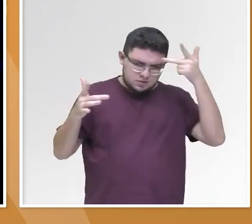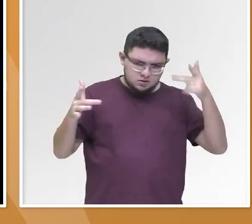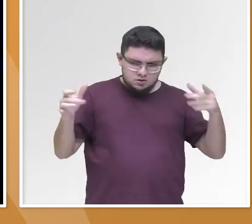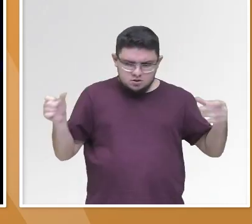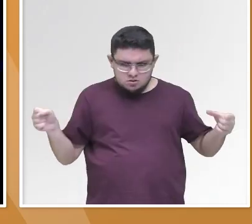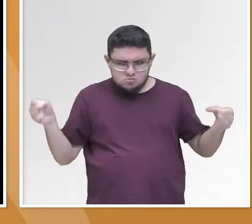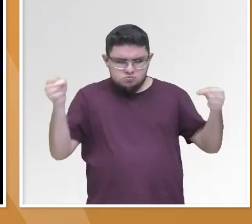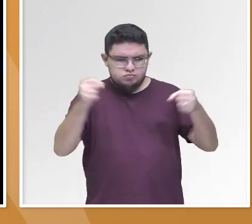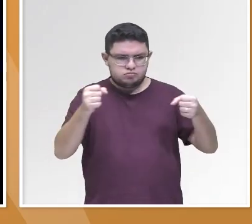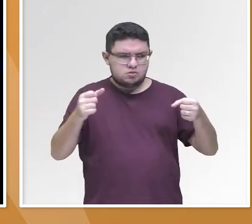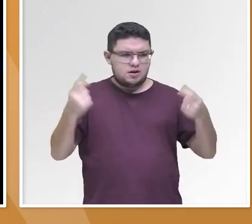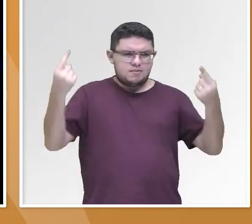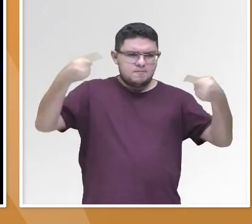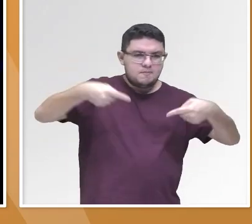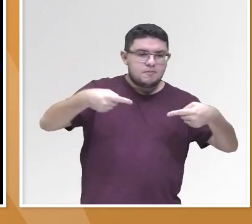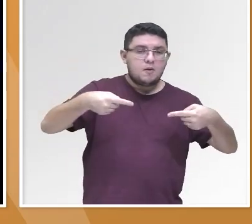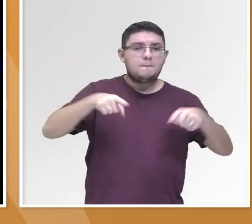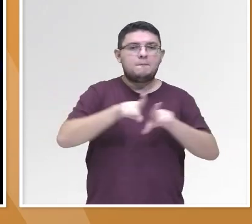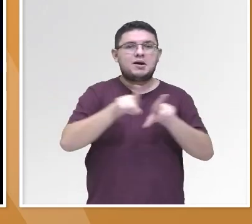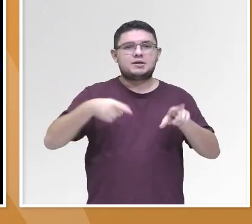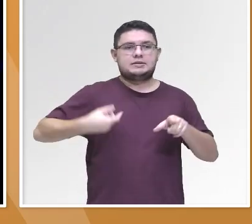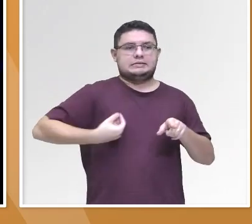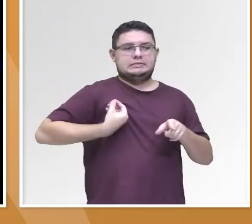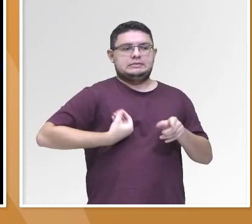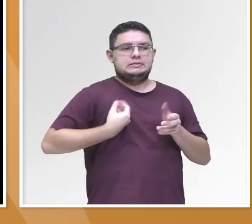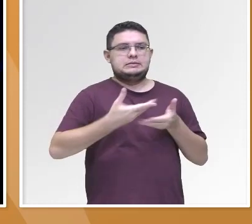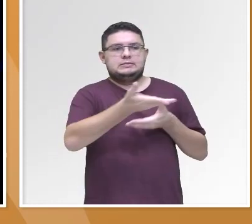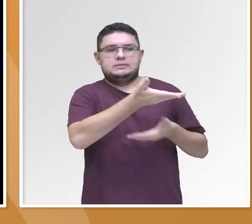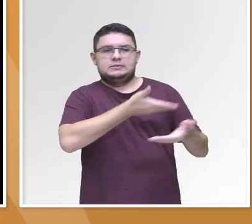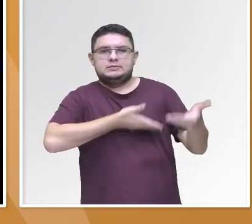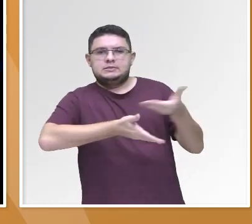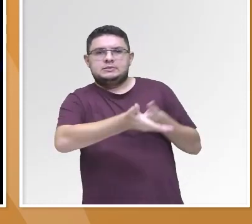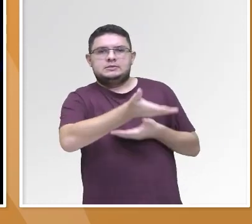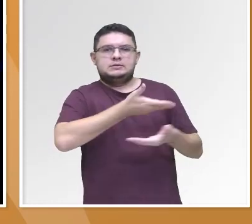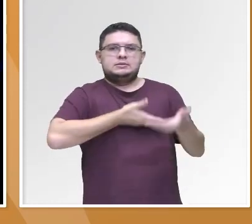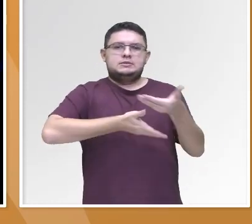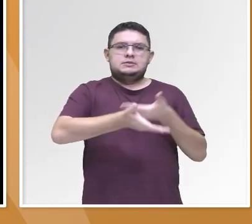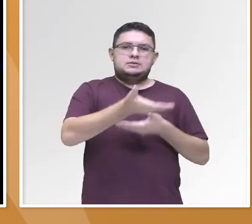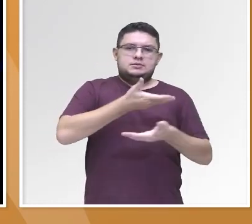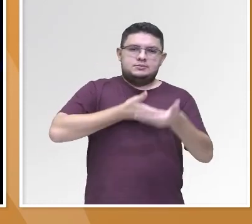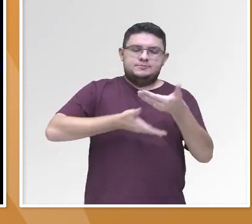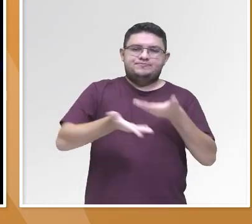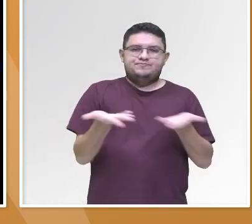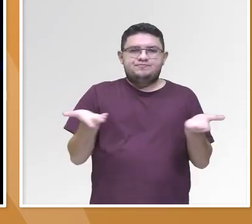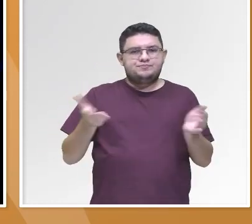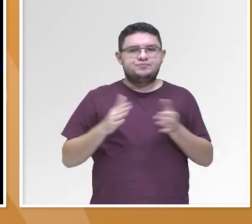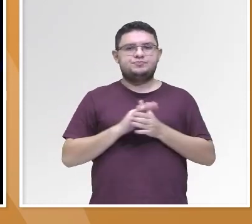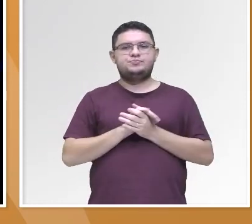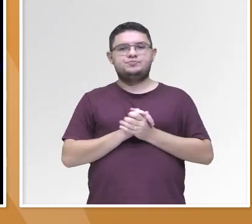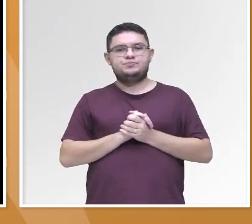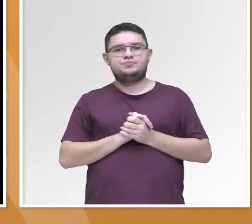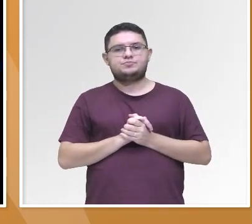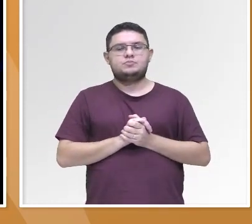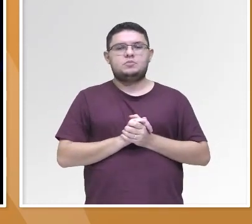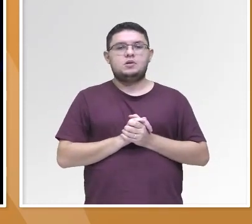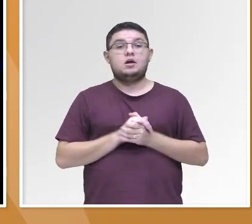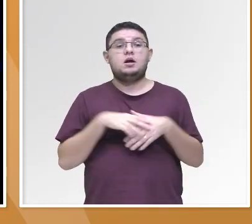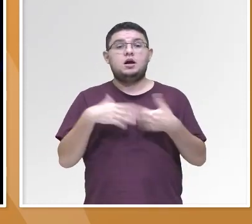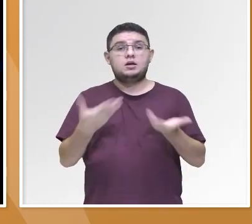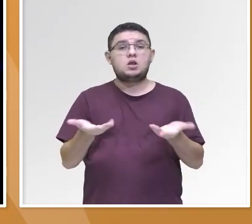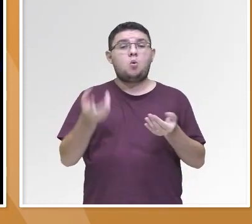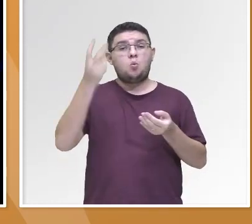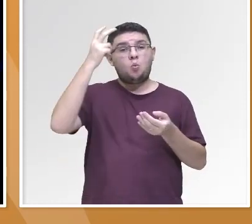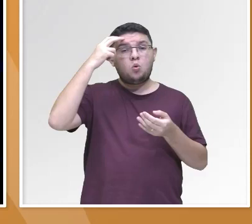das senzalas, que era como se dava o espaço onde eles tinham que viver, que tinham que morar. Ok? Continuando então. Então a diversidade cultural